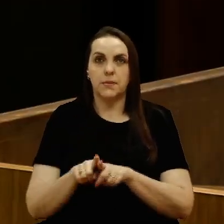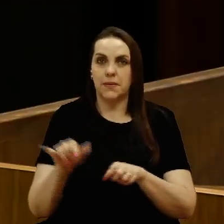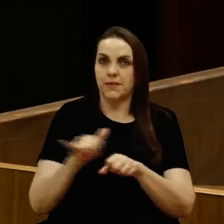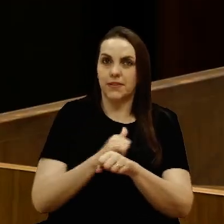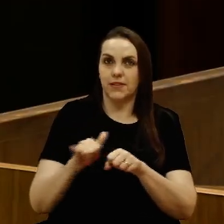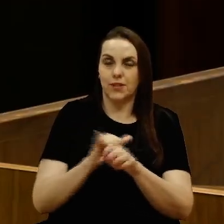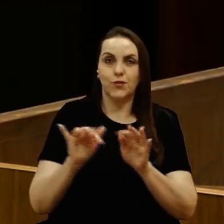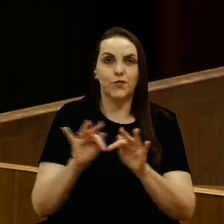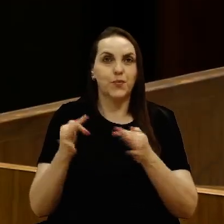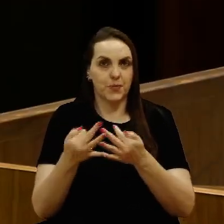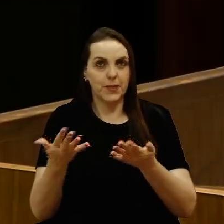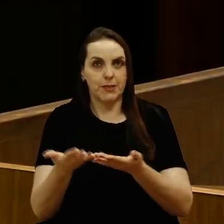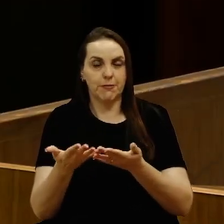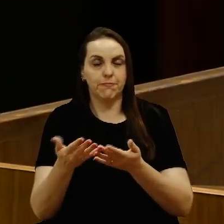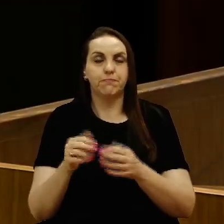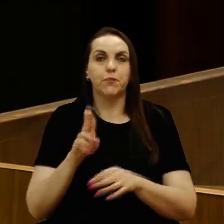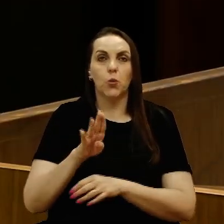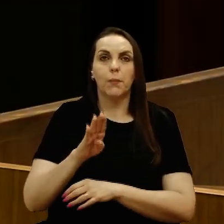vereador